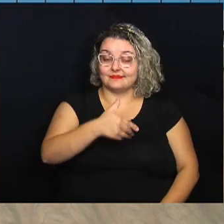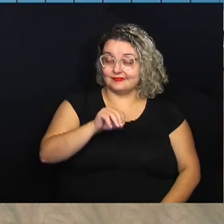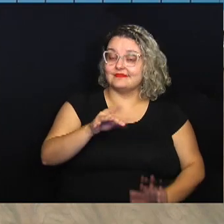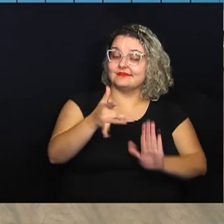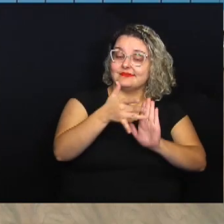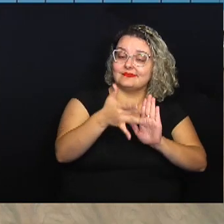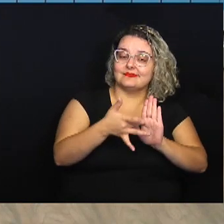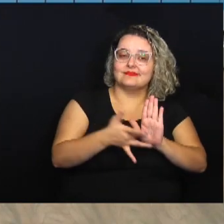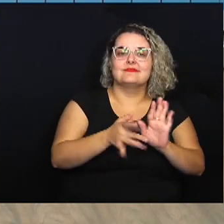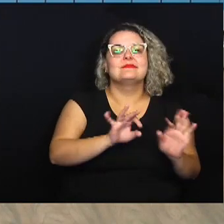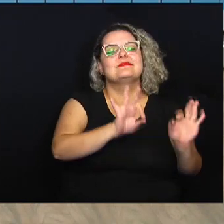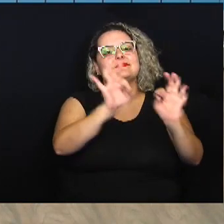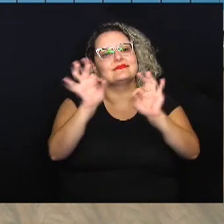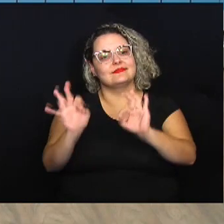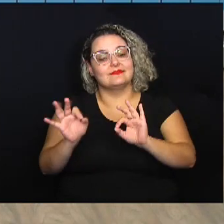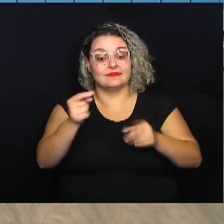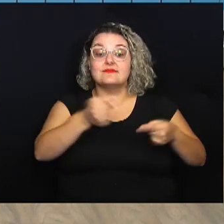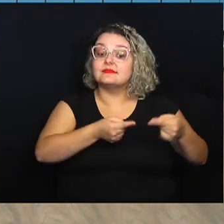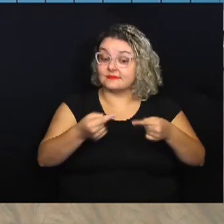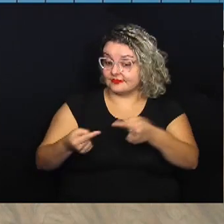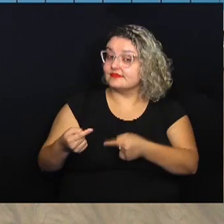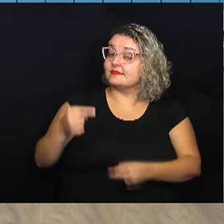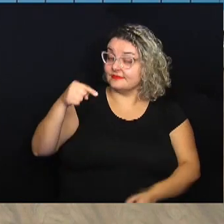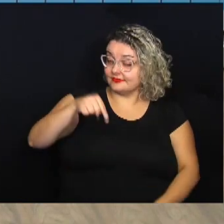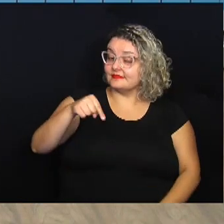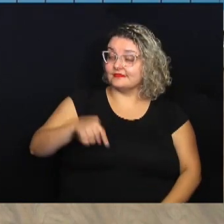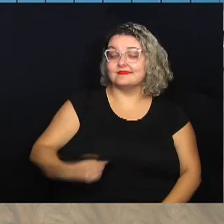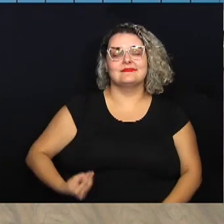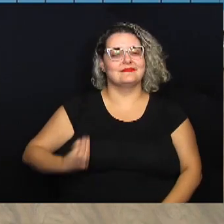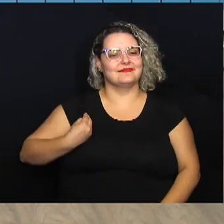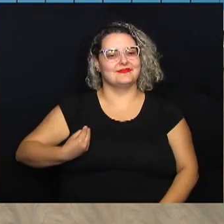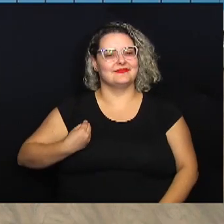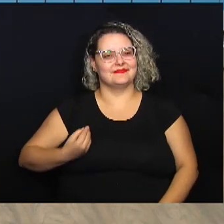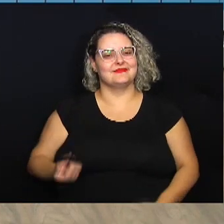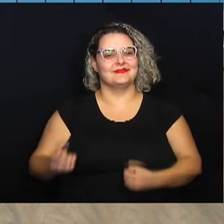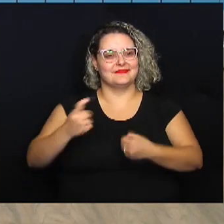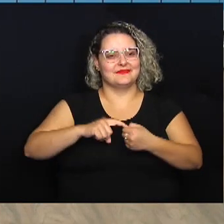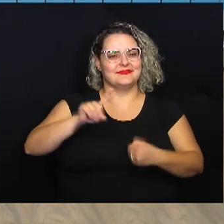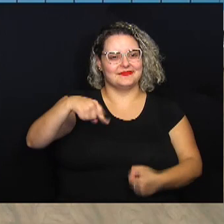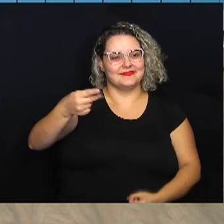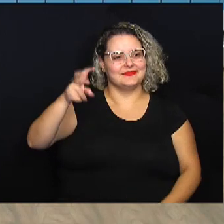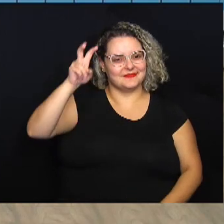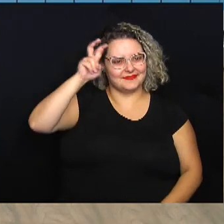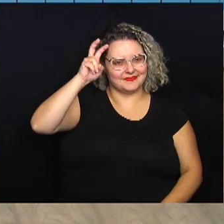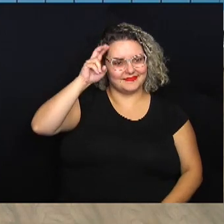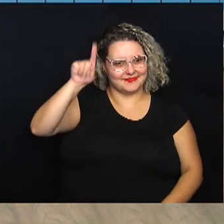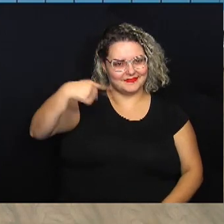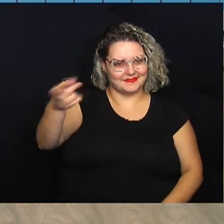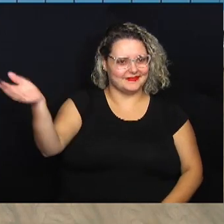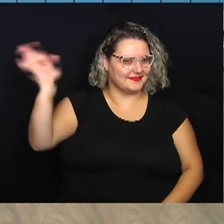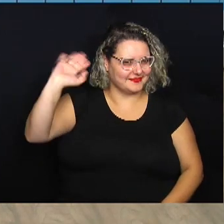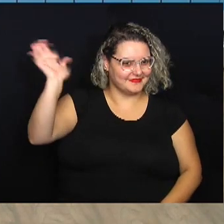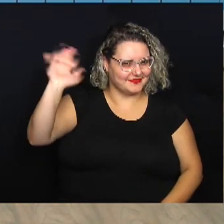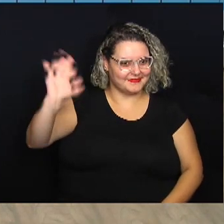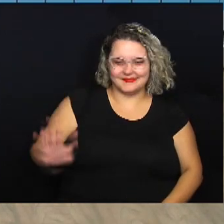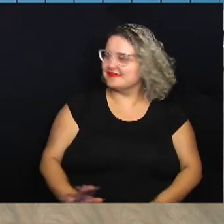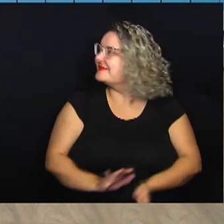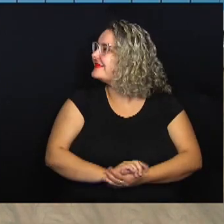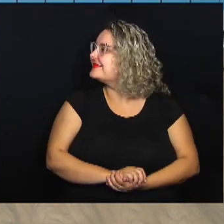acompanha todas as discussões e votações ao vivo e eu volto amanhã na quinta-feira. Até lá. Tchau, tchau.